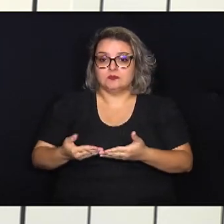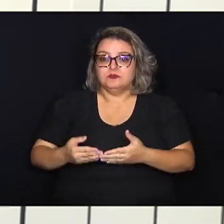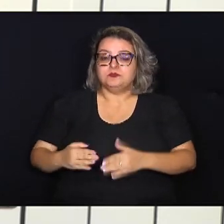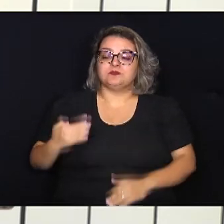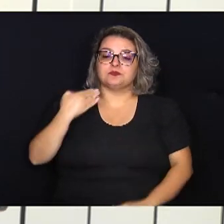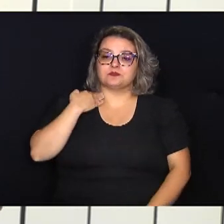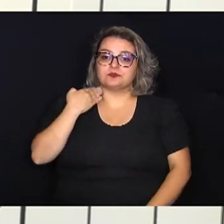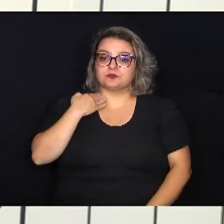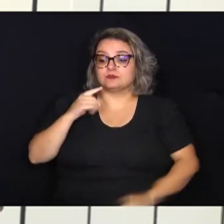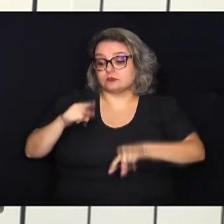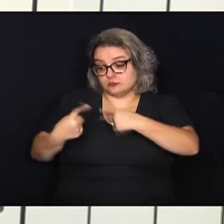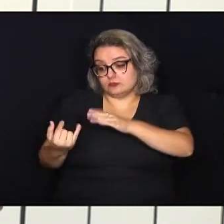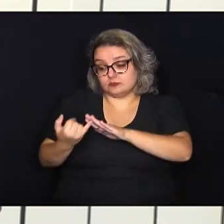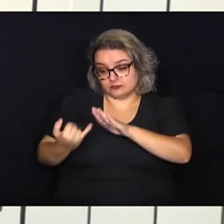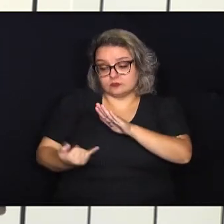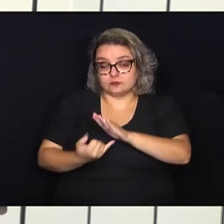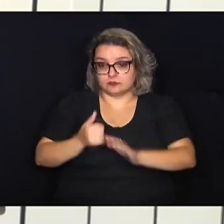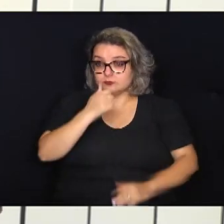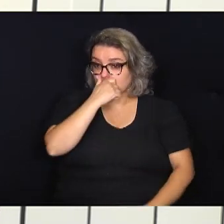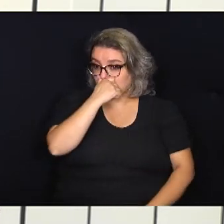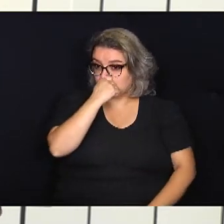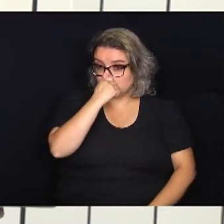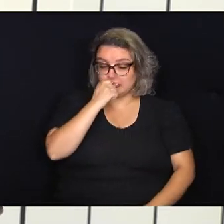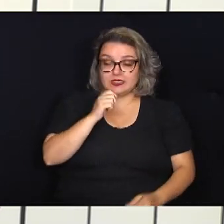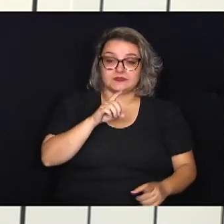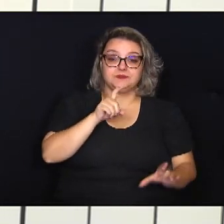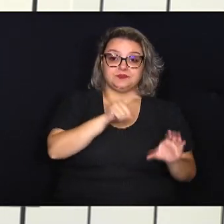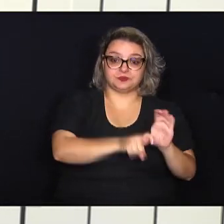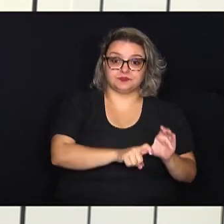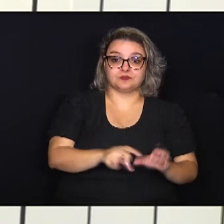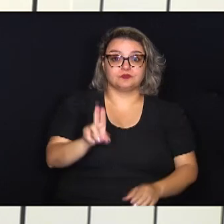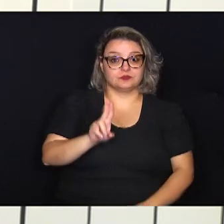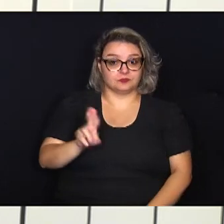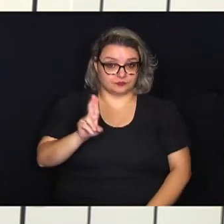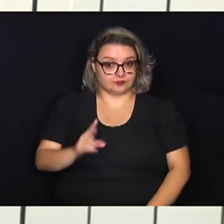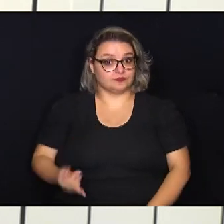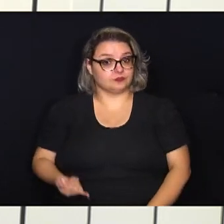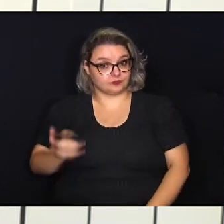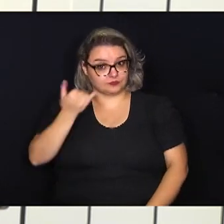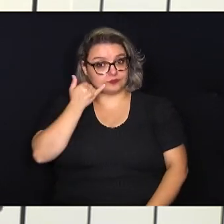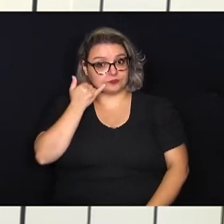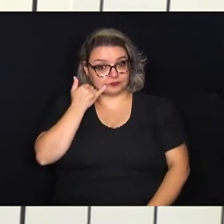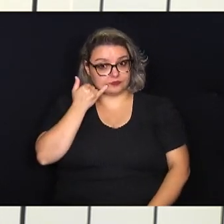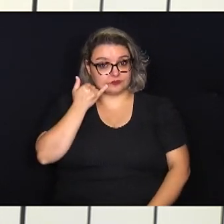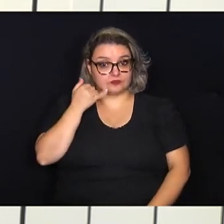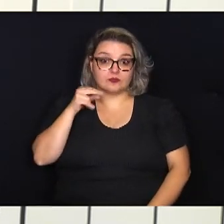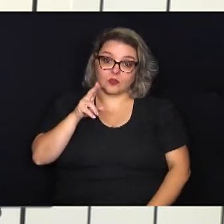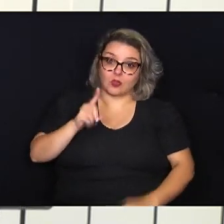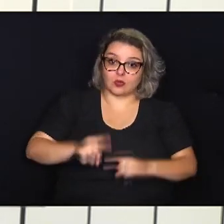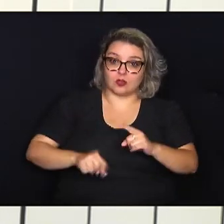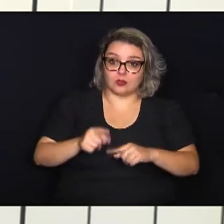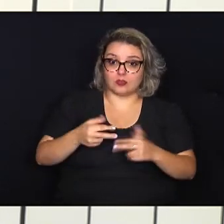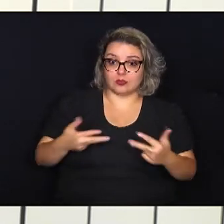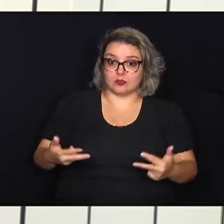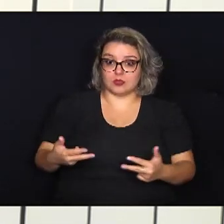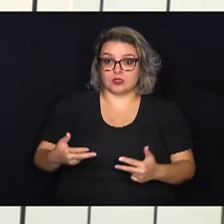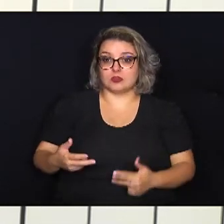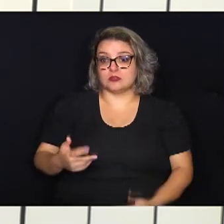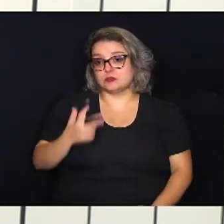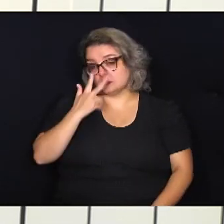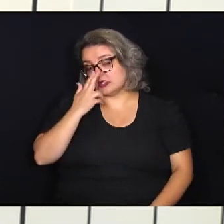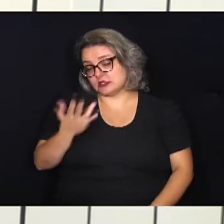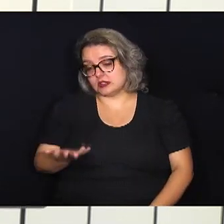e outras instituições dependa da utilização do telefone celular ou um equipamento similar.